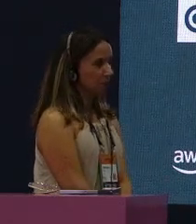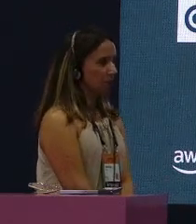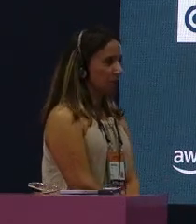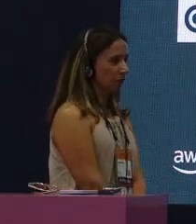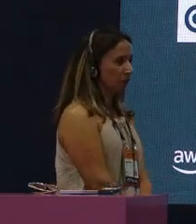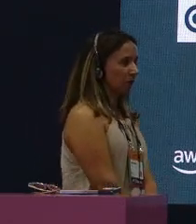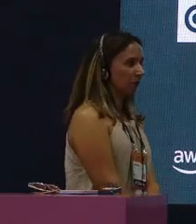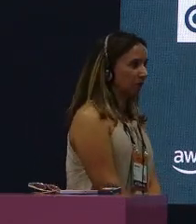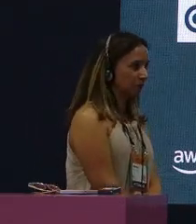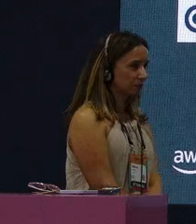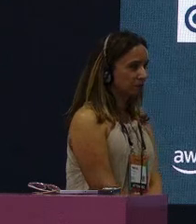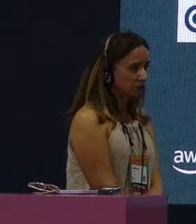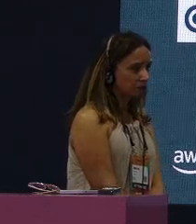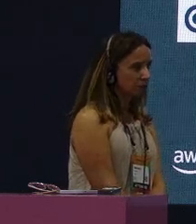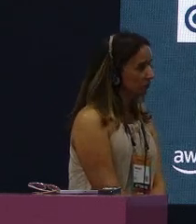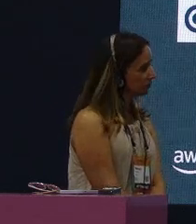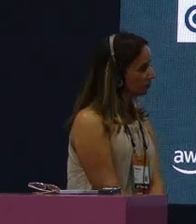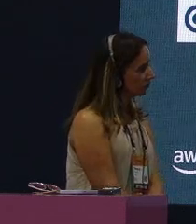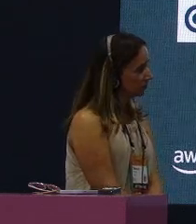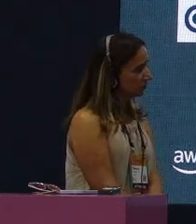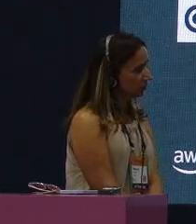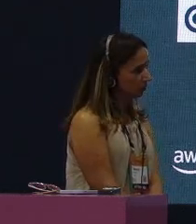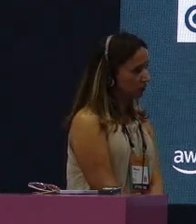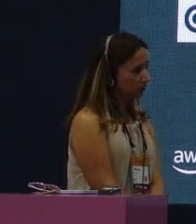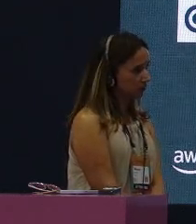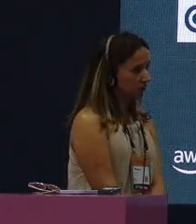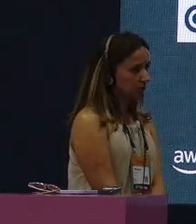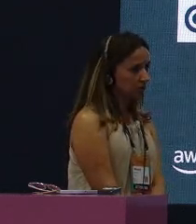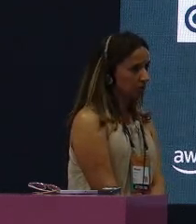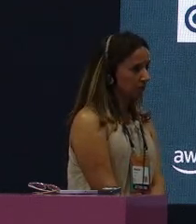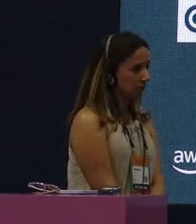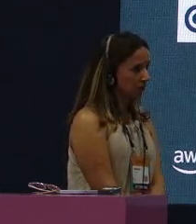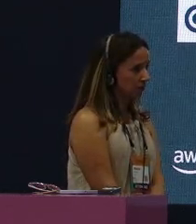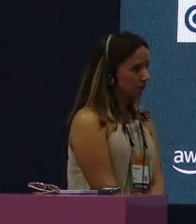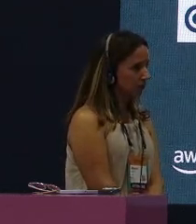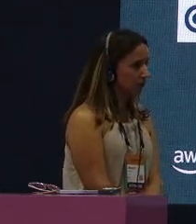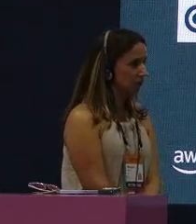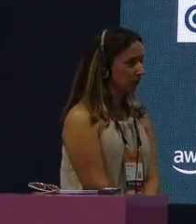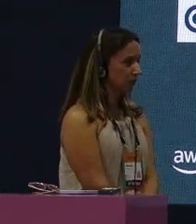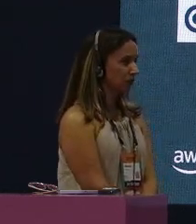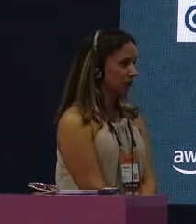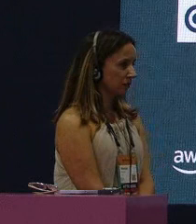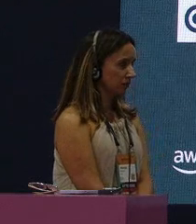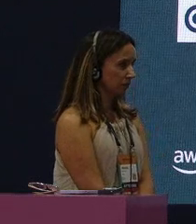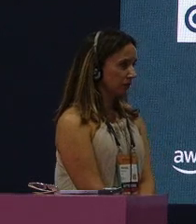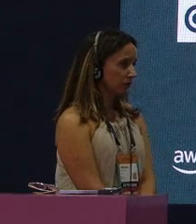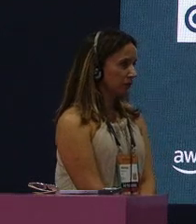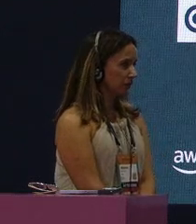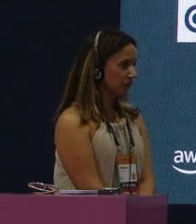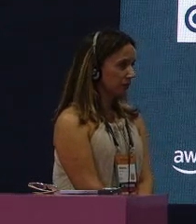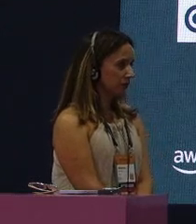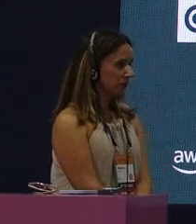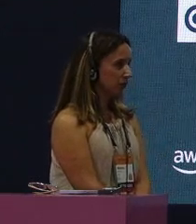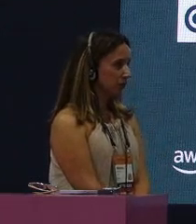modelo e aplicativos mesmo, a gente disponibiliza o código fonte aqui em alguns casos, para que a sociedade possa lá